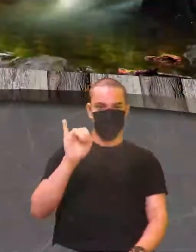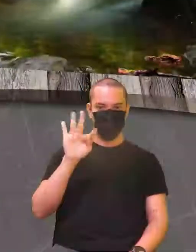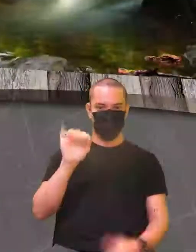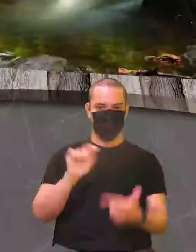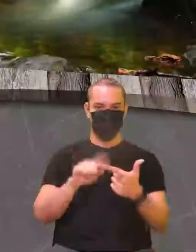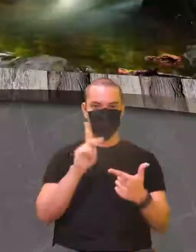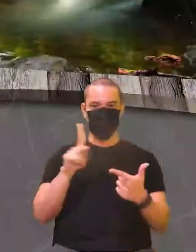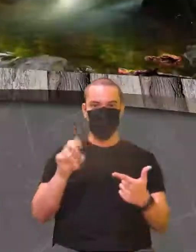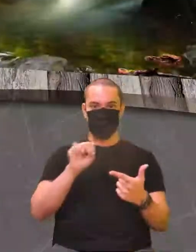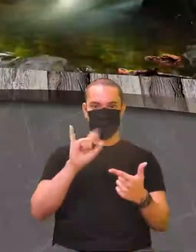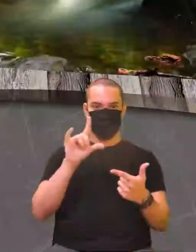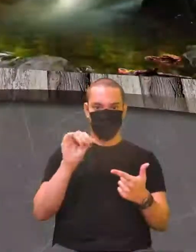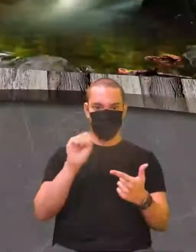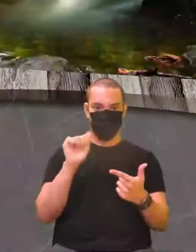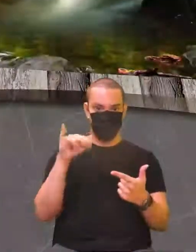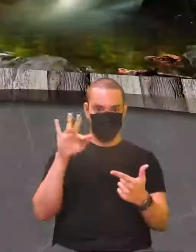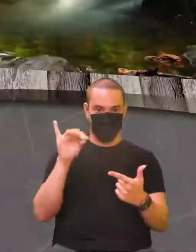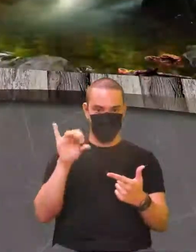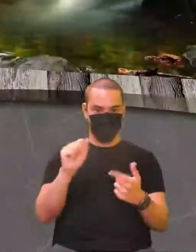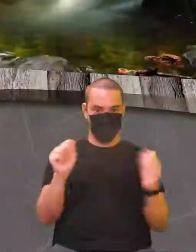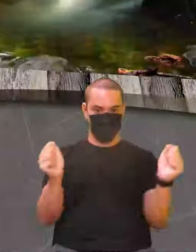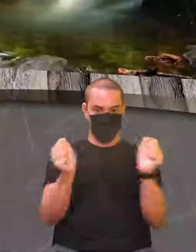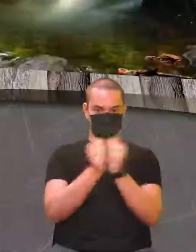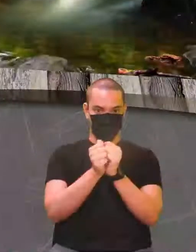Silvio Santos. Juntos para a gente